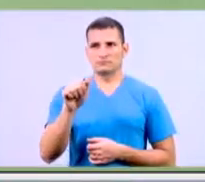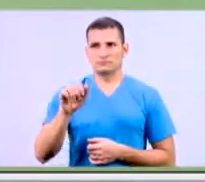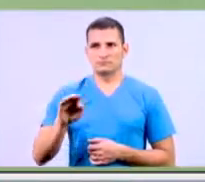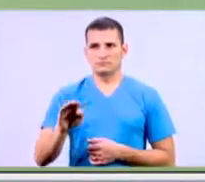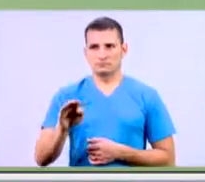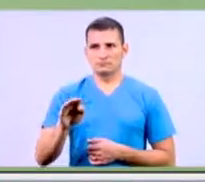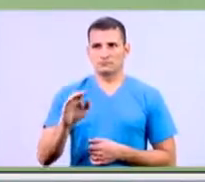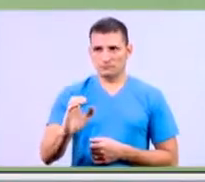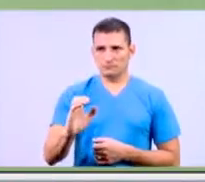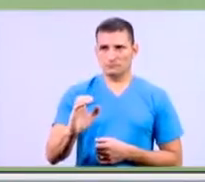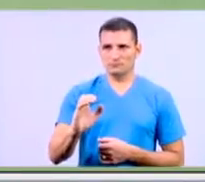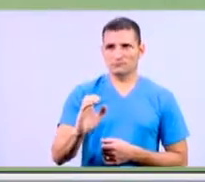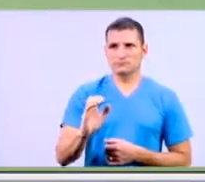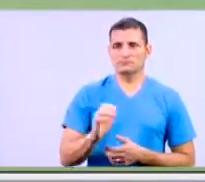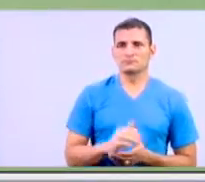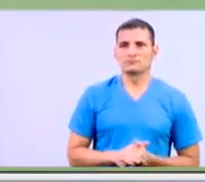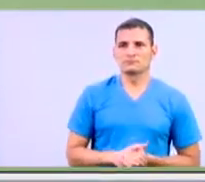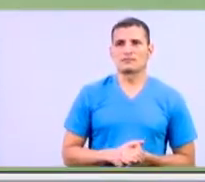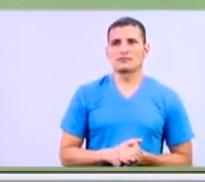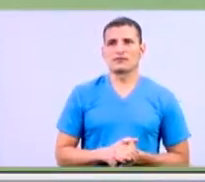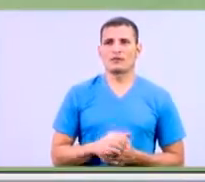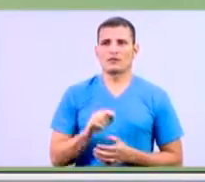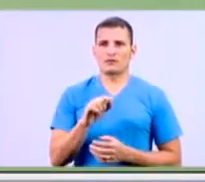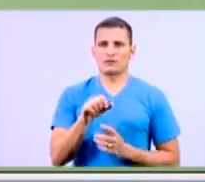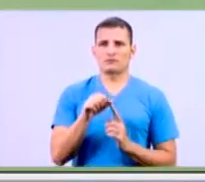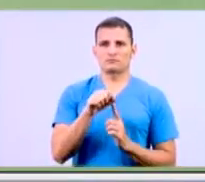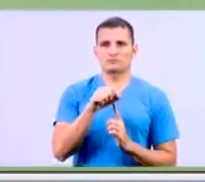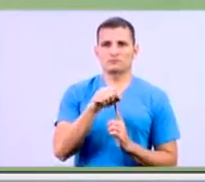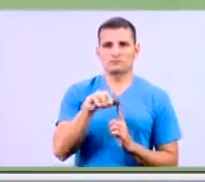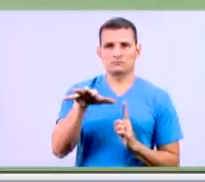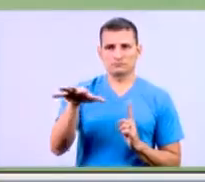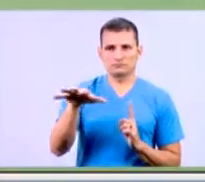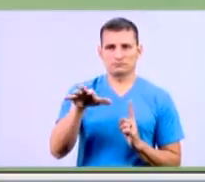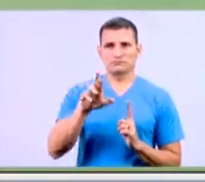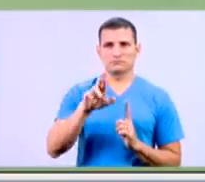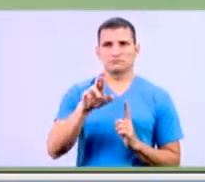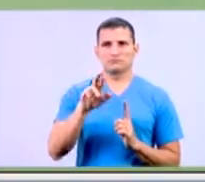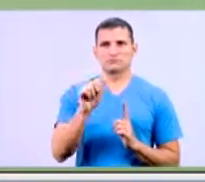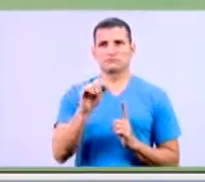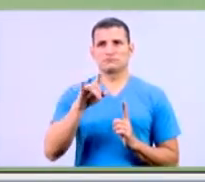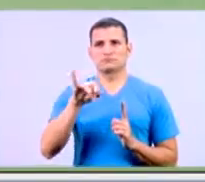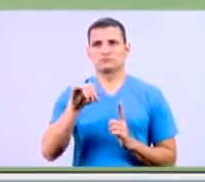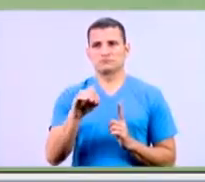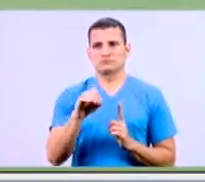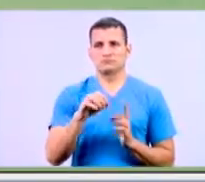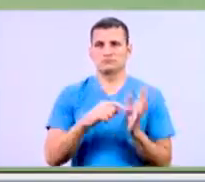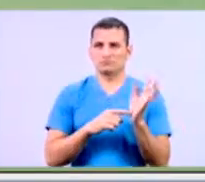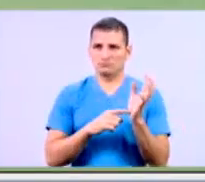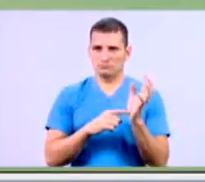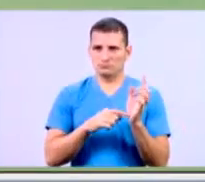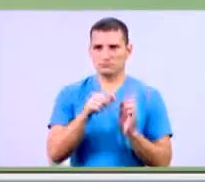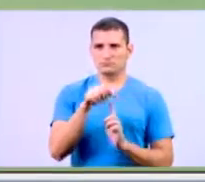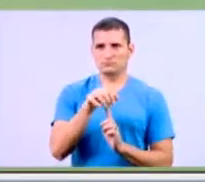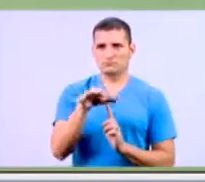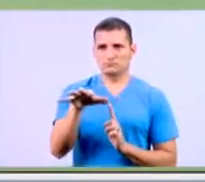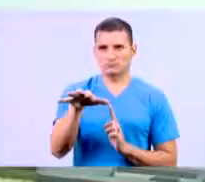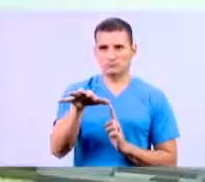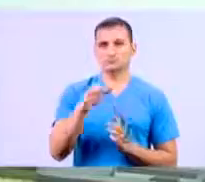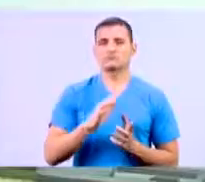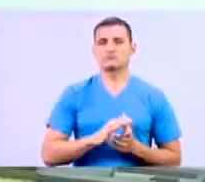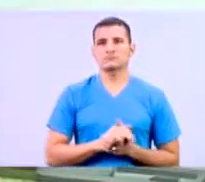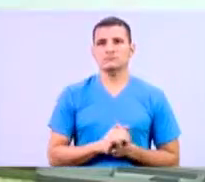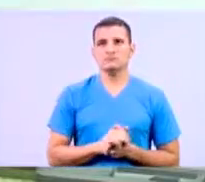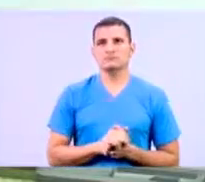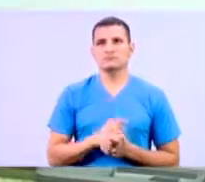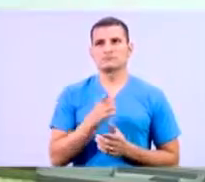Lembrando, Access Point nós estamos falando da transmissão via rádio dele, a transmissão sem fio. Nessa situação aí vai ter